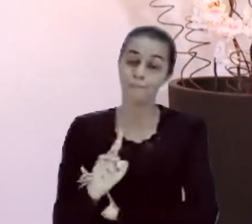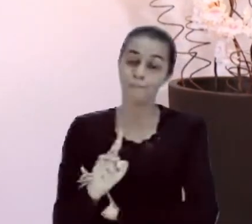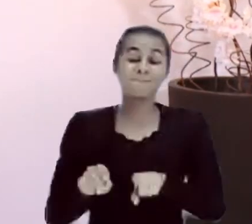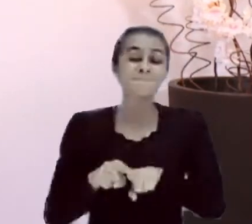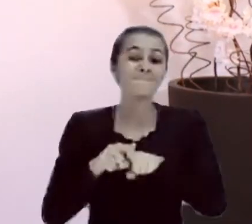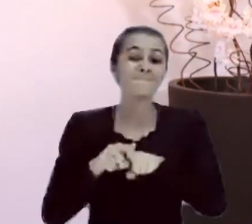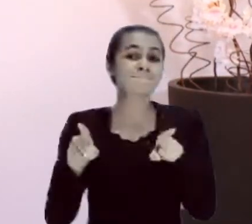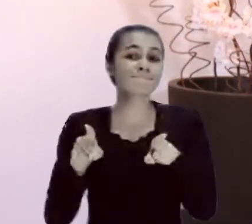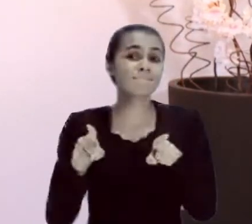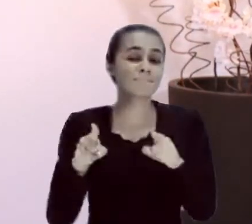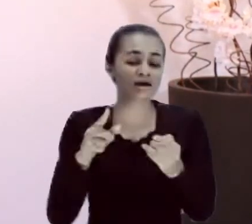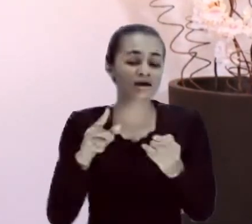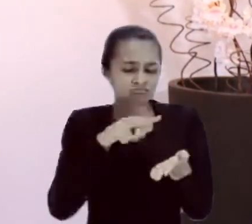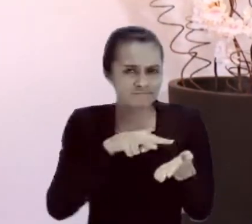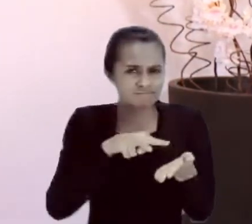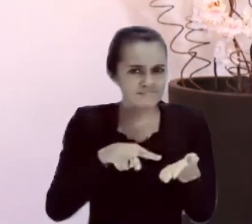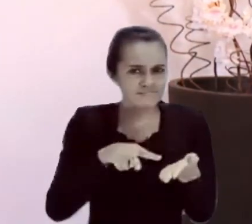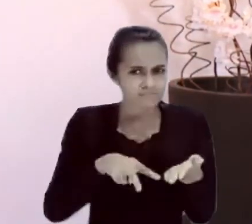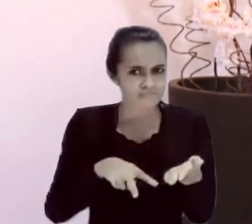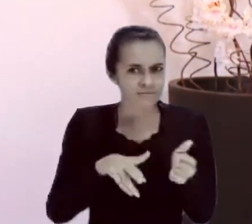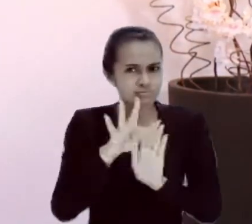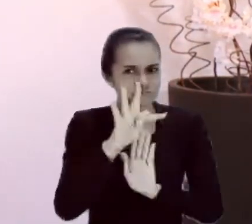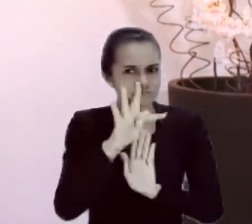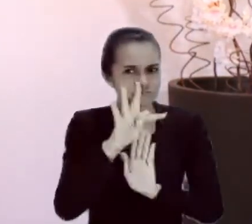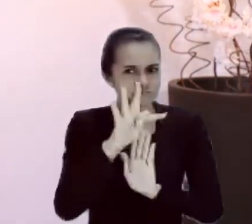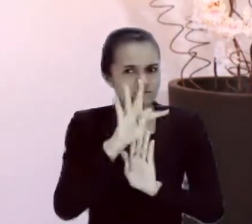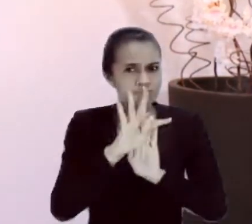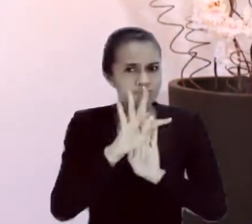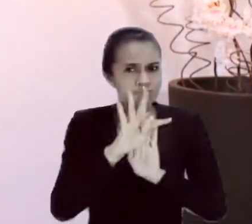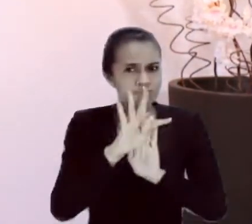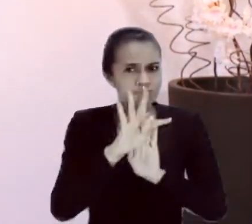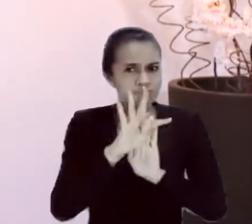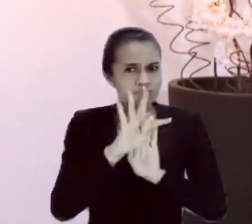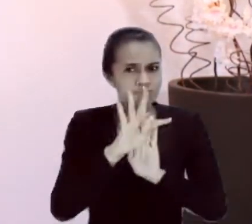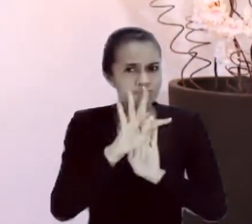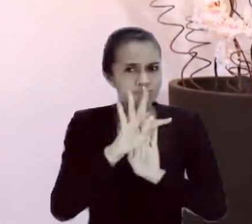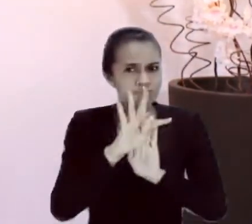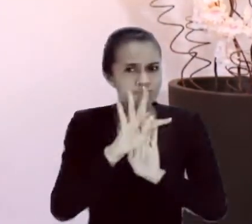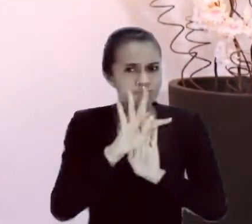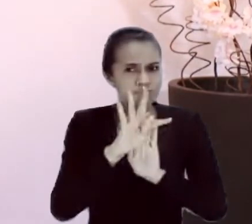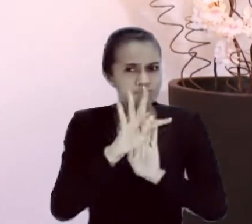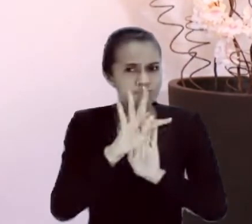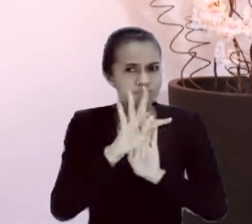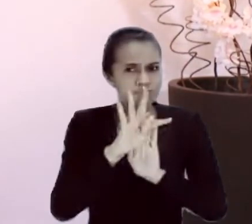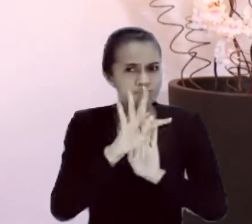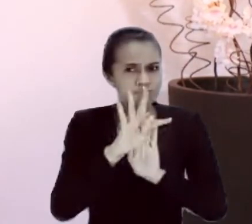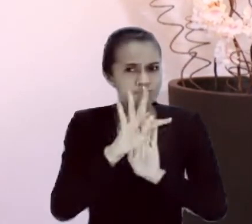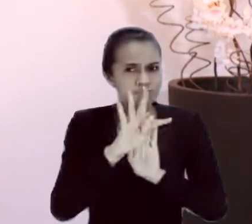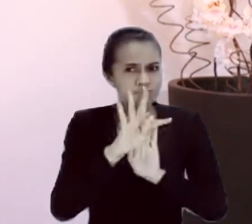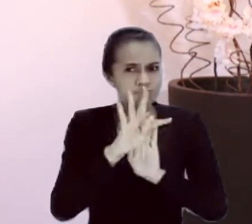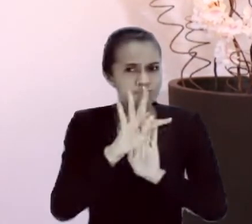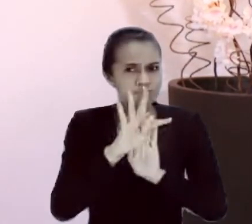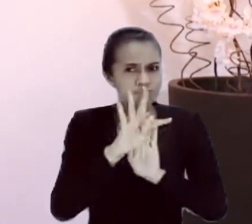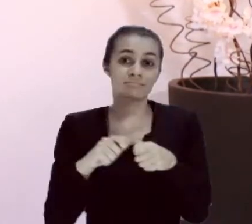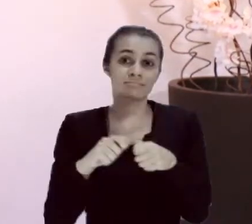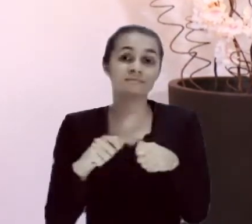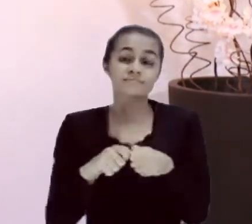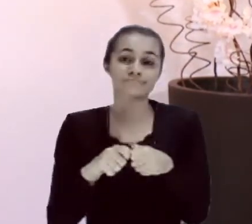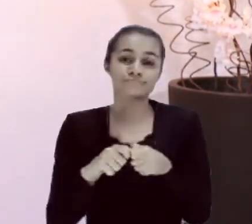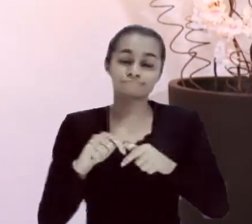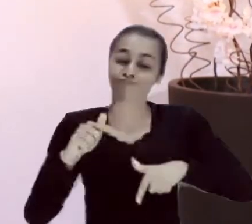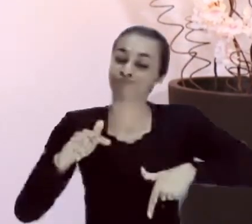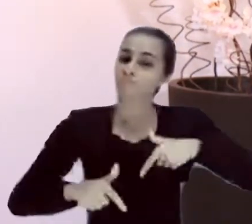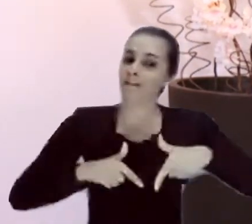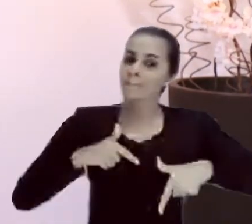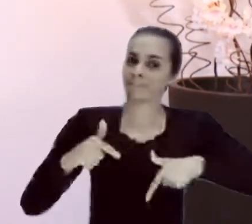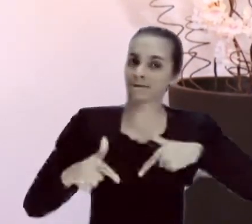lei escrita, que nós fomos criados e separados para realizar uma obra. E se nós